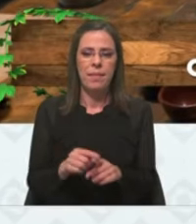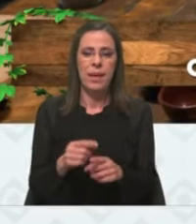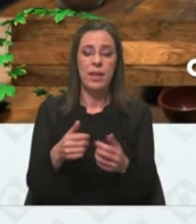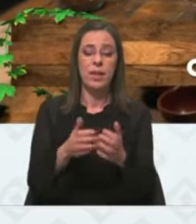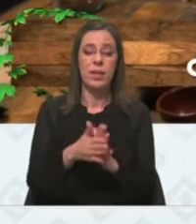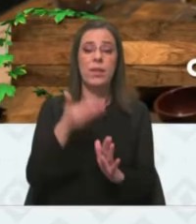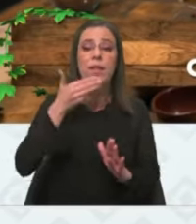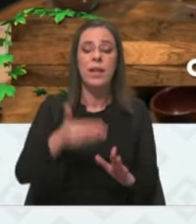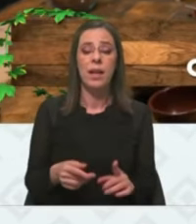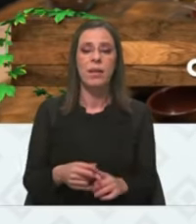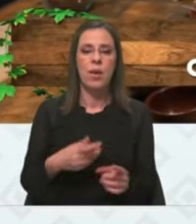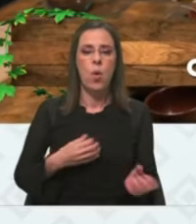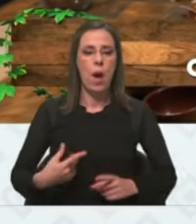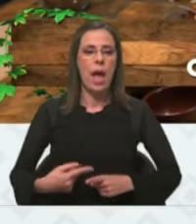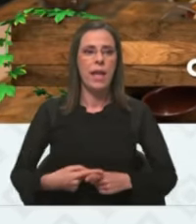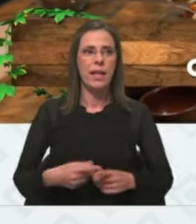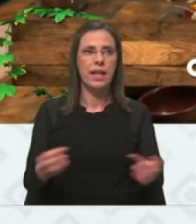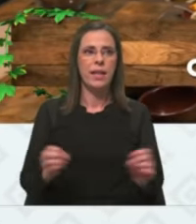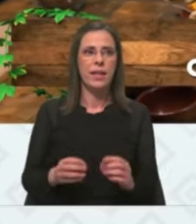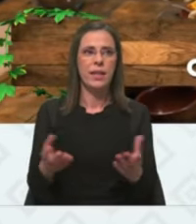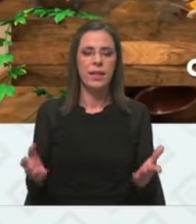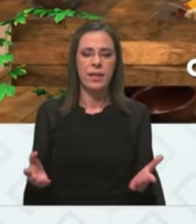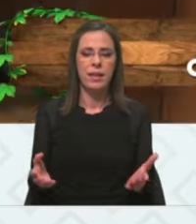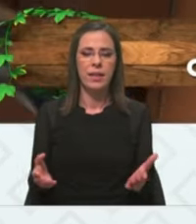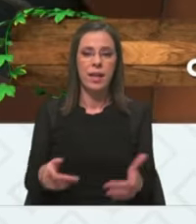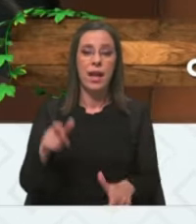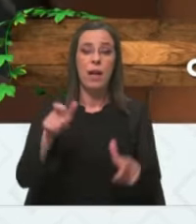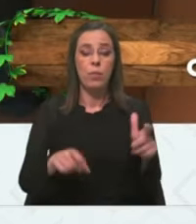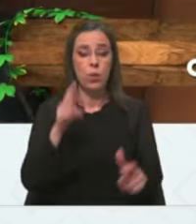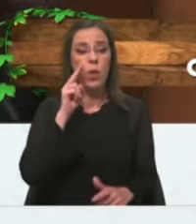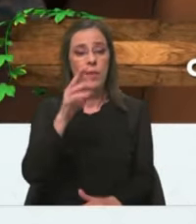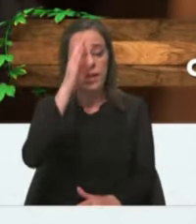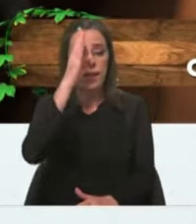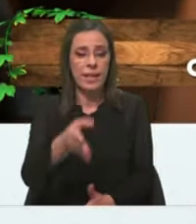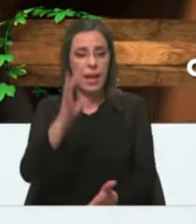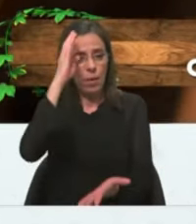esta experiência, que não tem interesse, por assim dizer. Portanto, as pessoas que viram sabem tirar as suas conclusões.